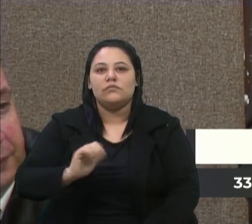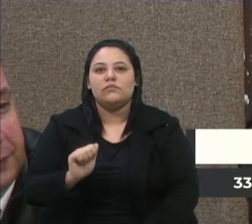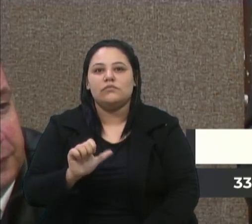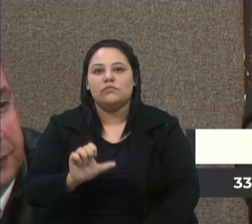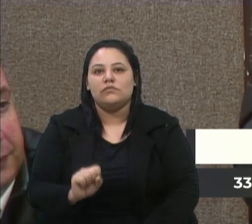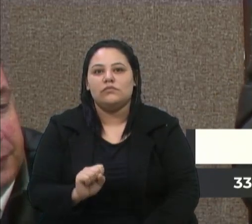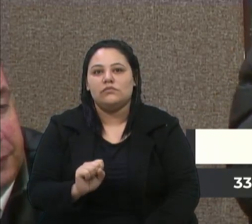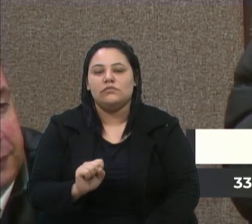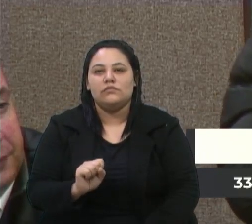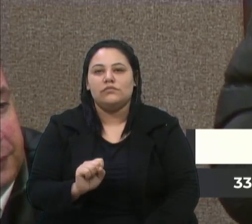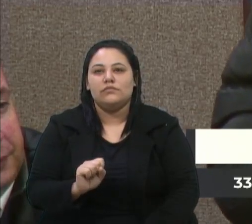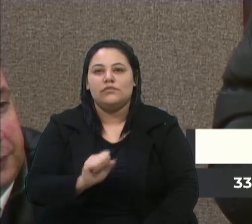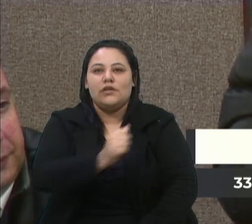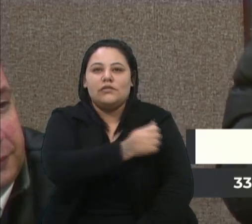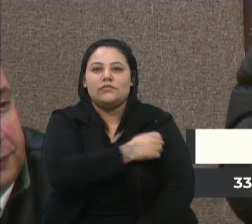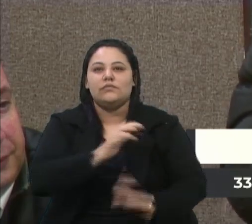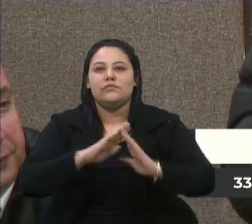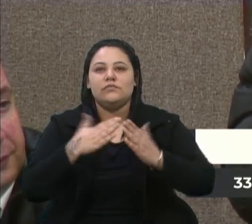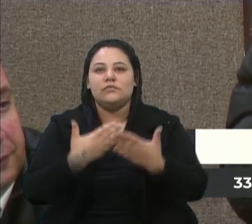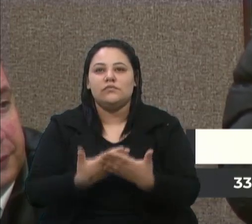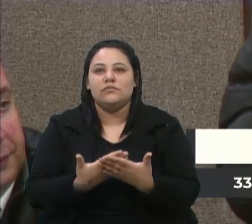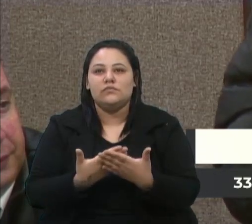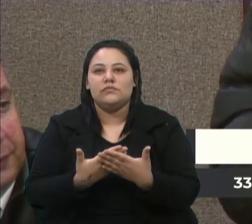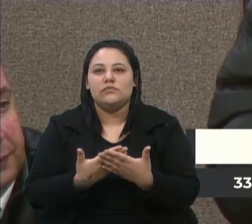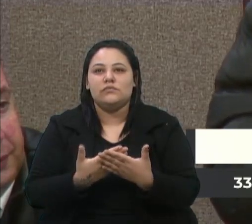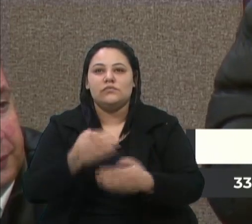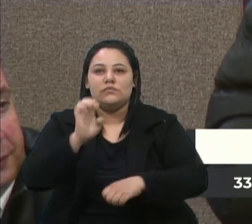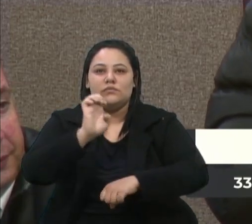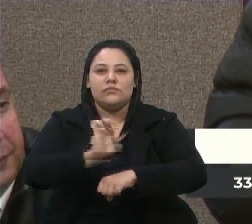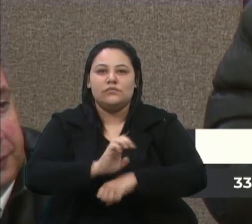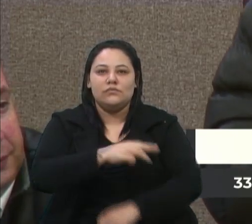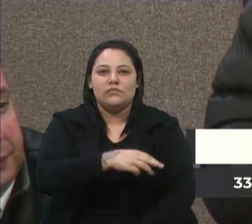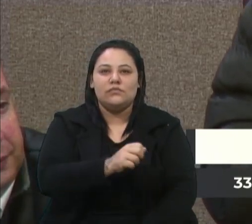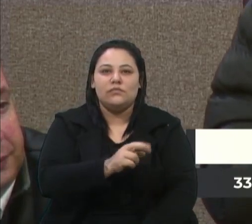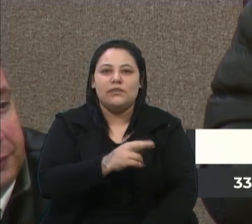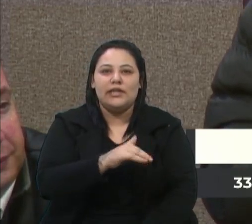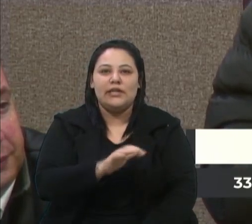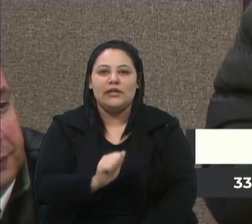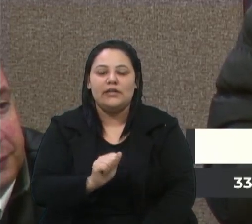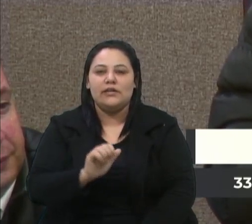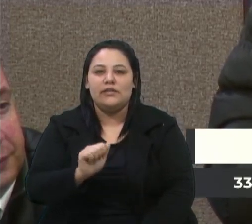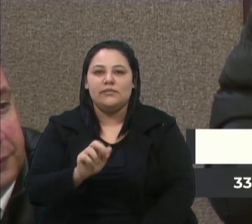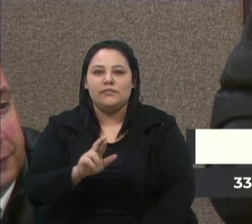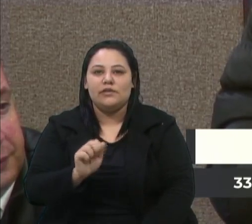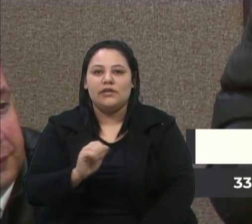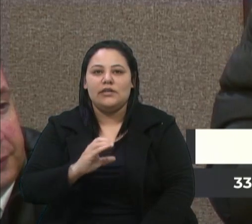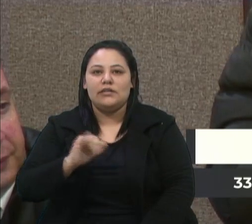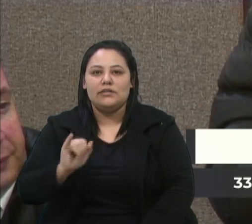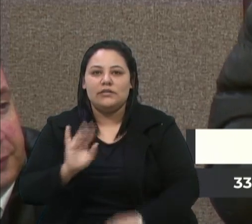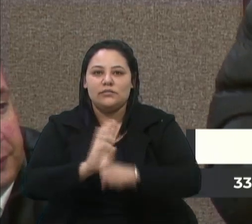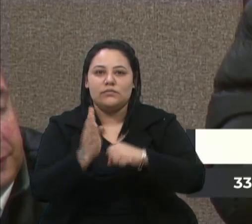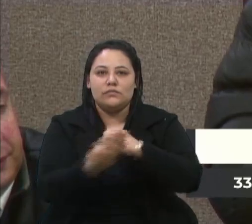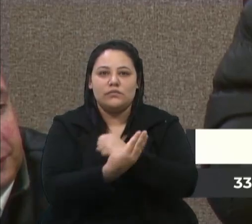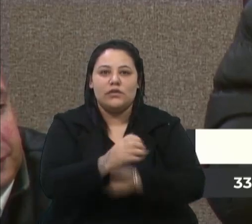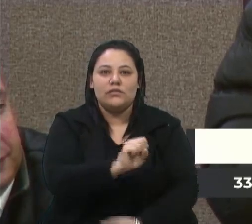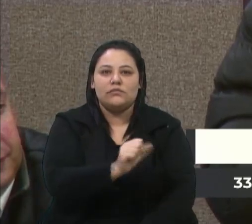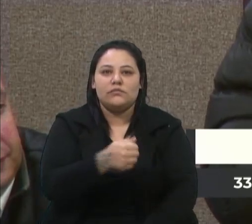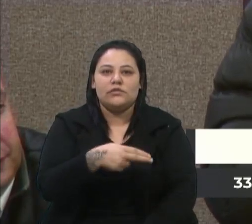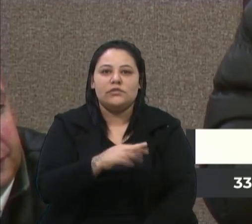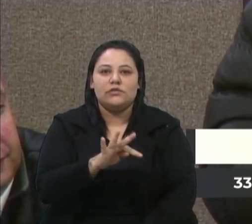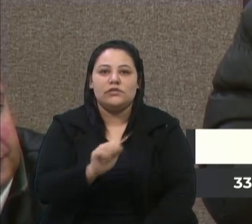Potiguar, alunos da Escola Estadual Maria Araci, Trindade Rojas, no bairro Santa Lúcia,